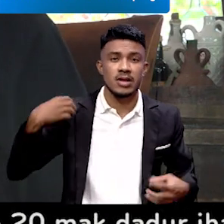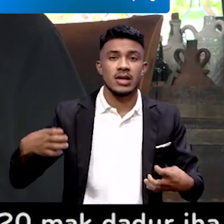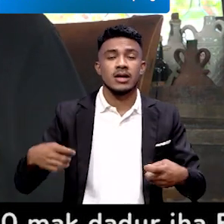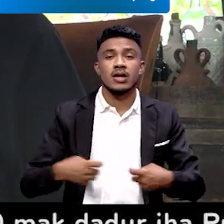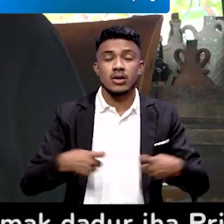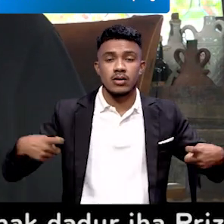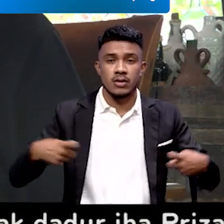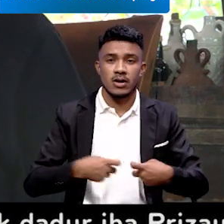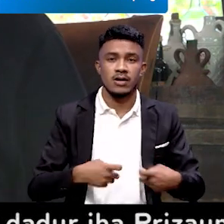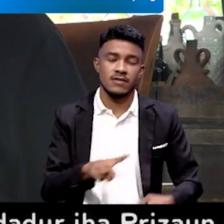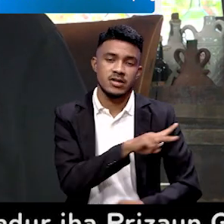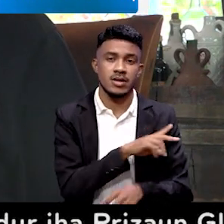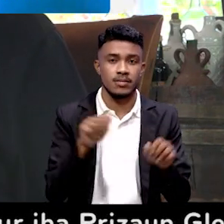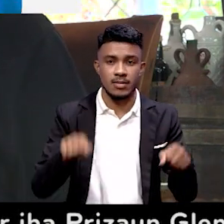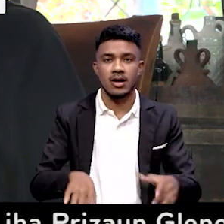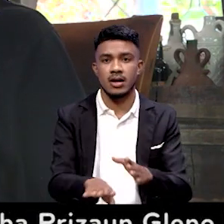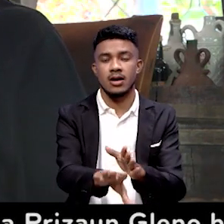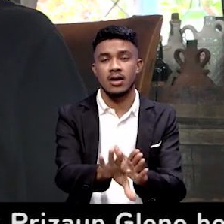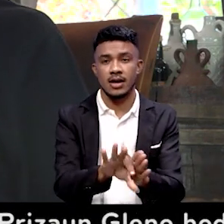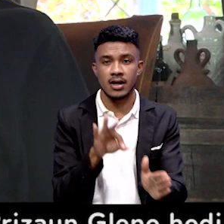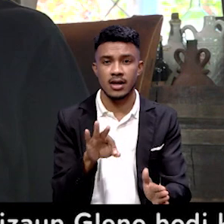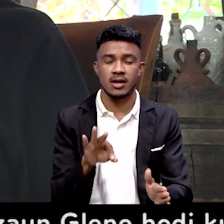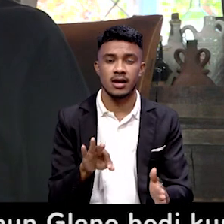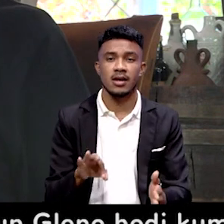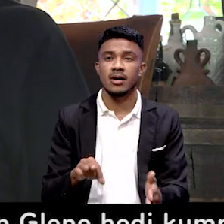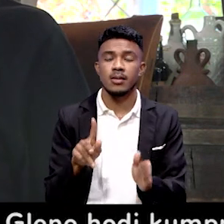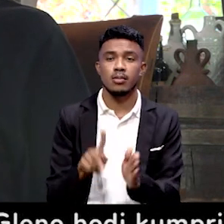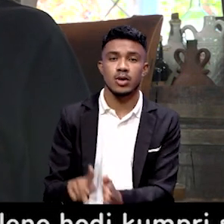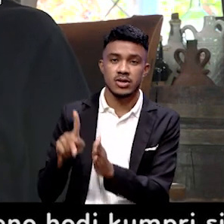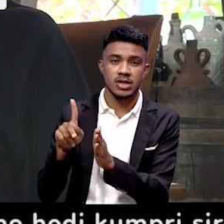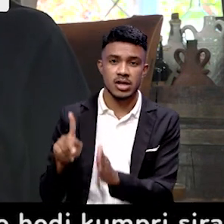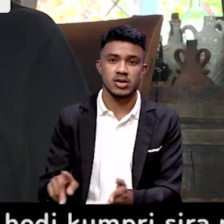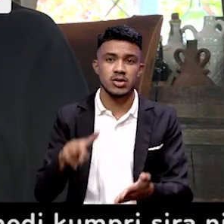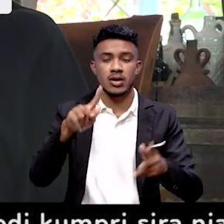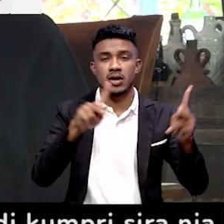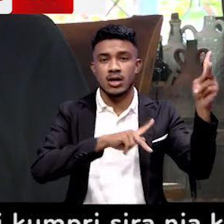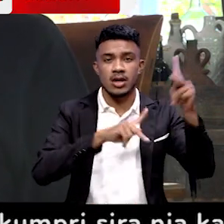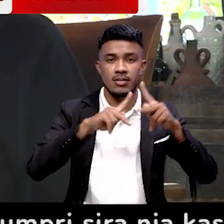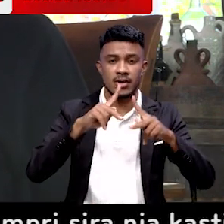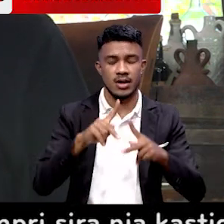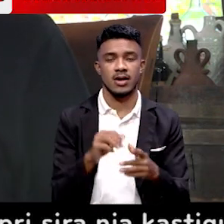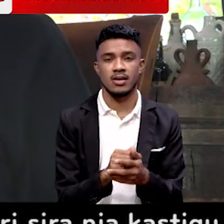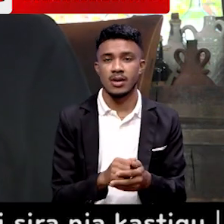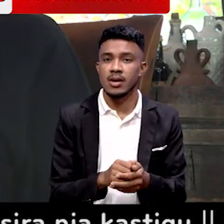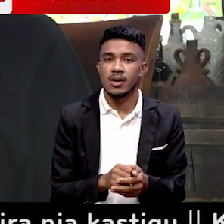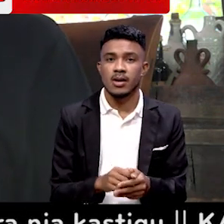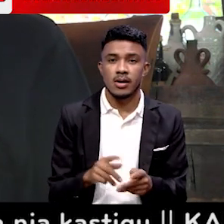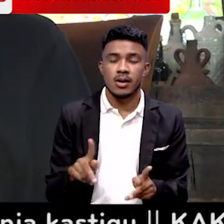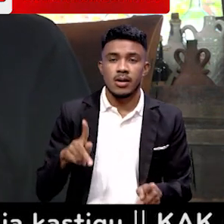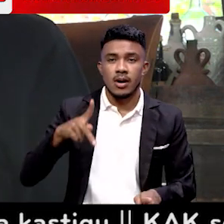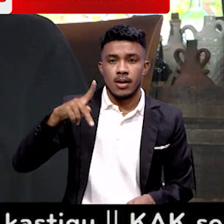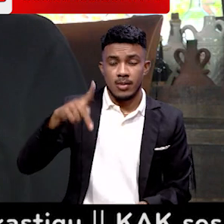bele retam processo criminal. Procurador-Geral da República tem